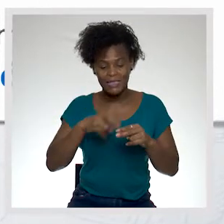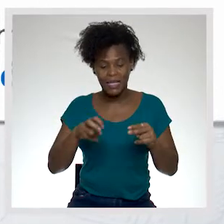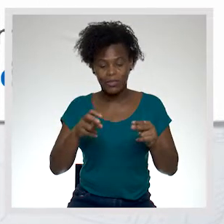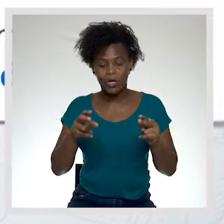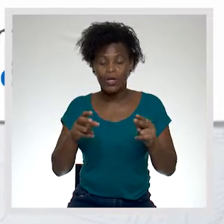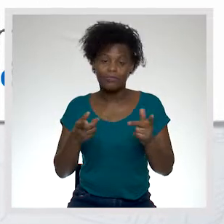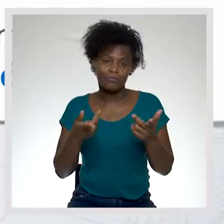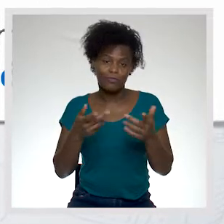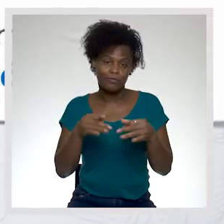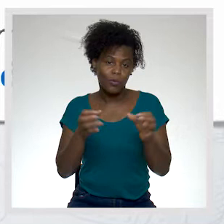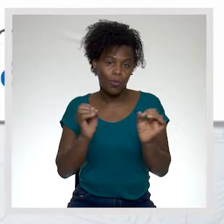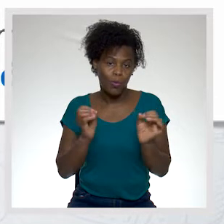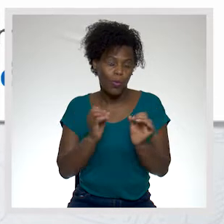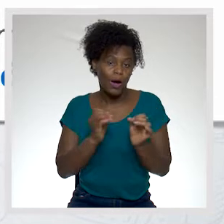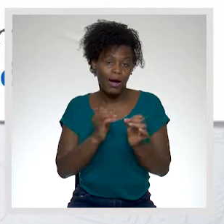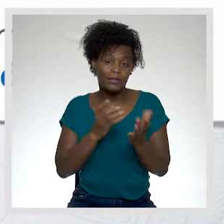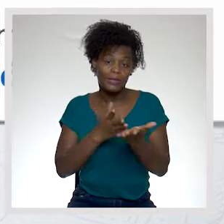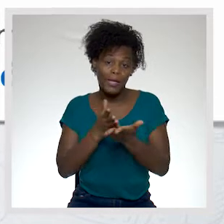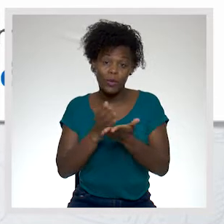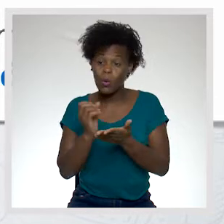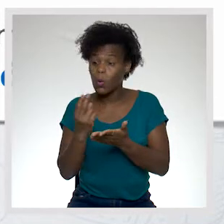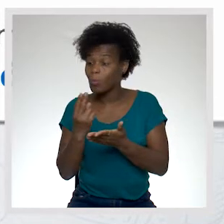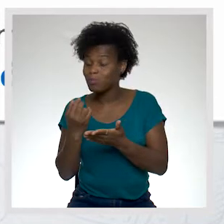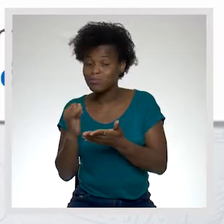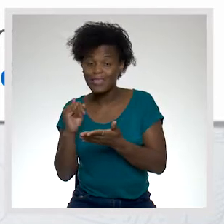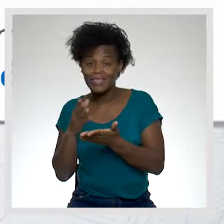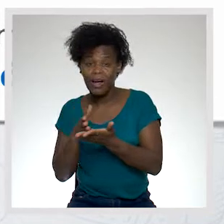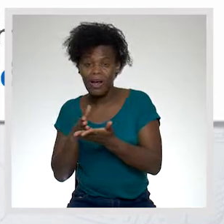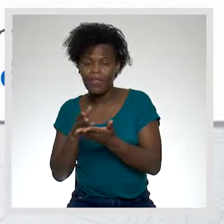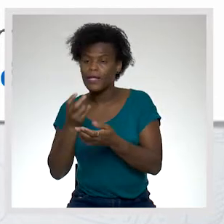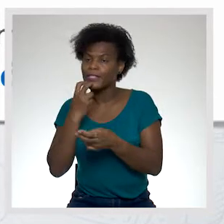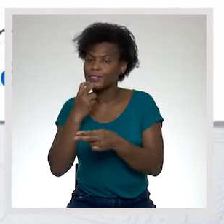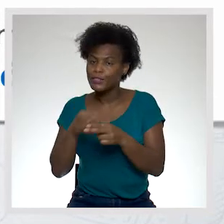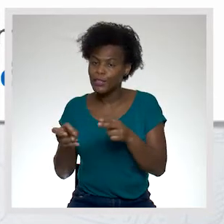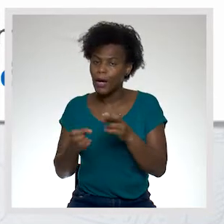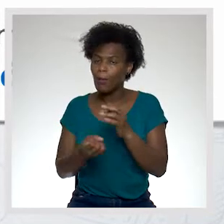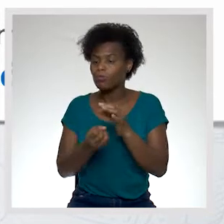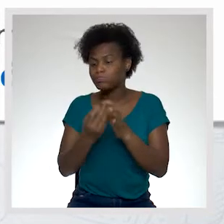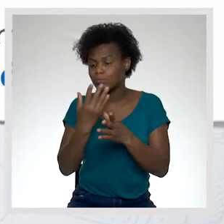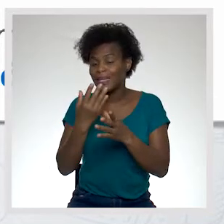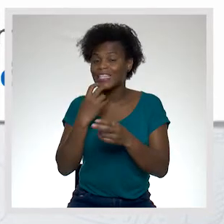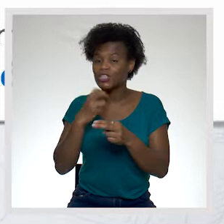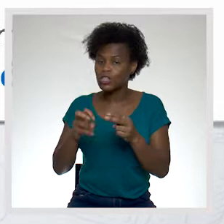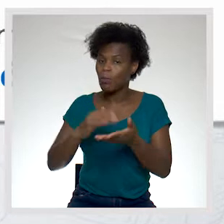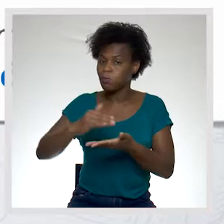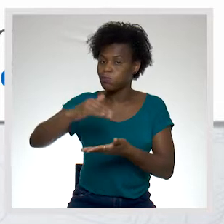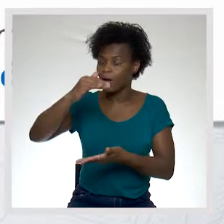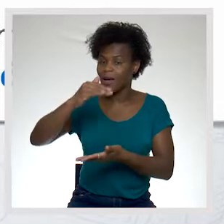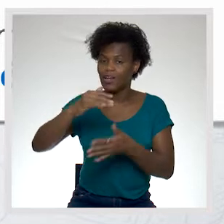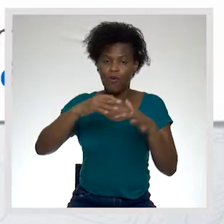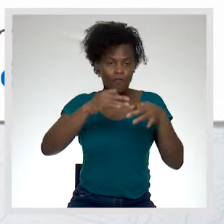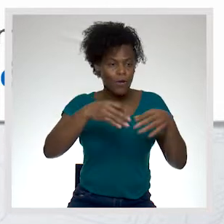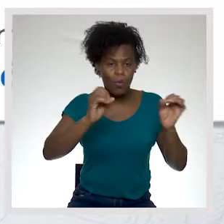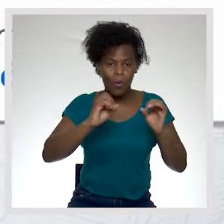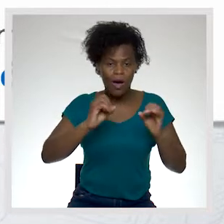que, direta ou indiretamente, originam ou acumulam energia. São renováveis e não poluem